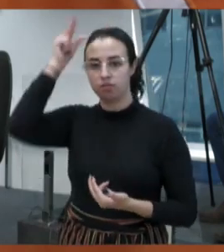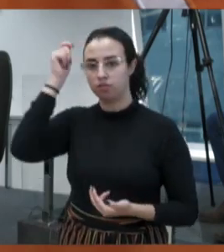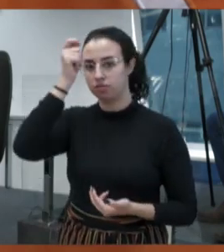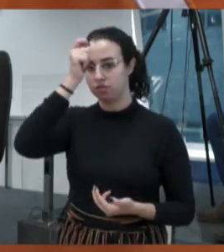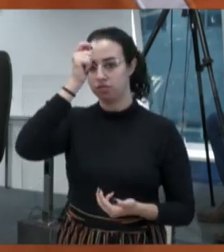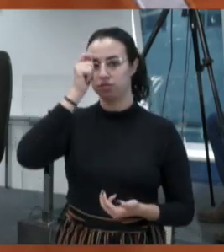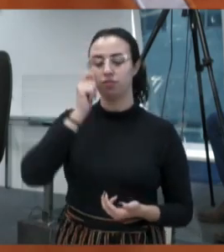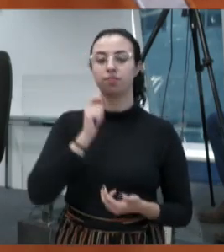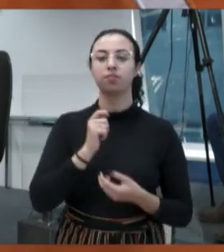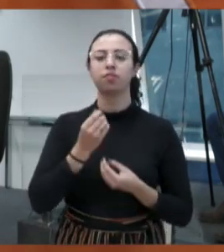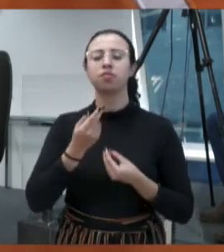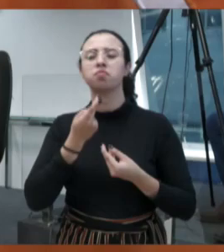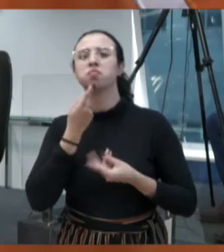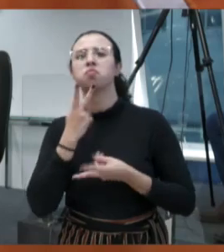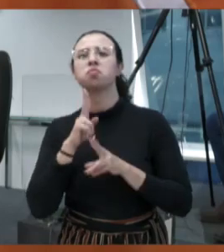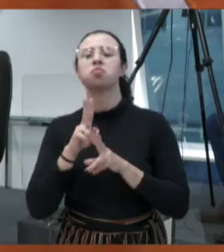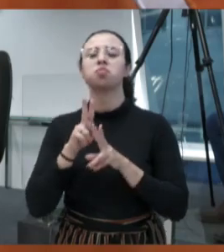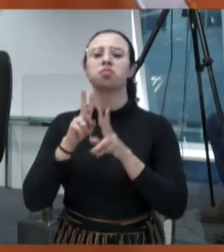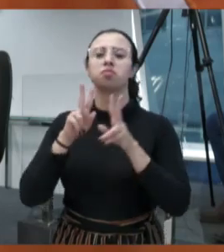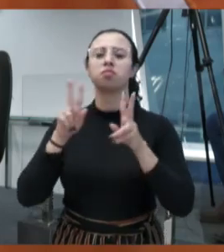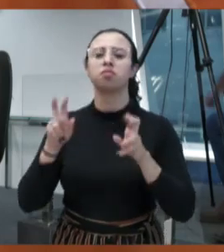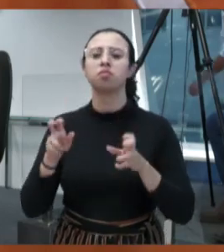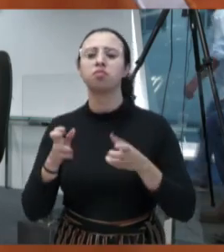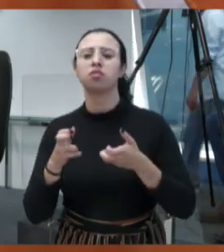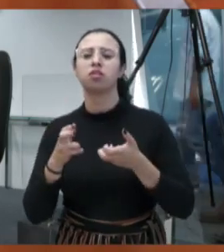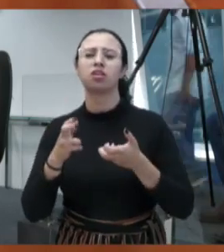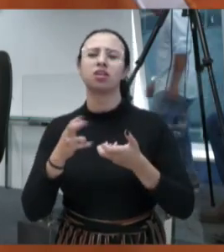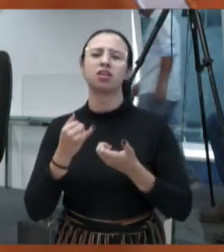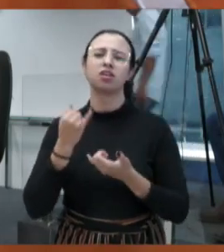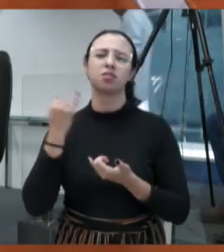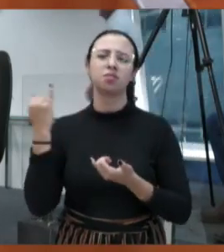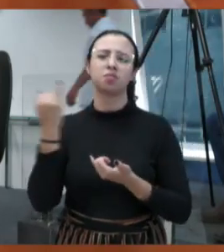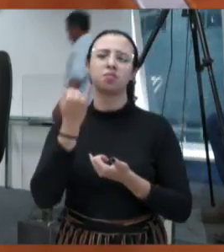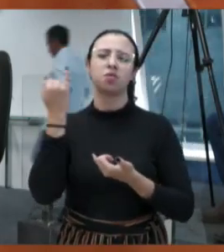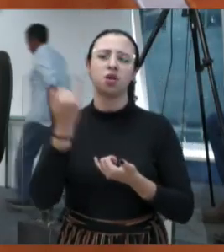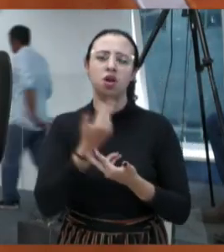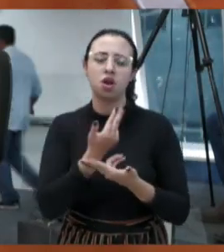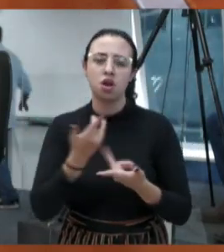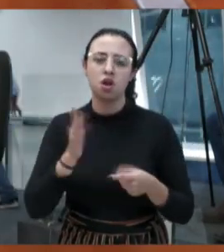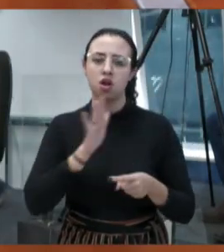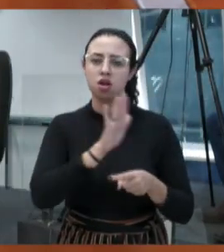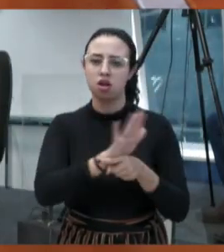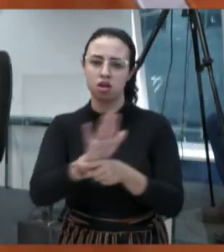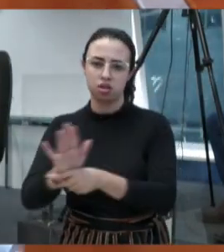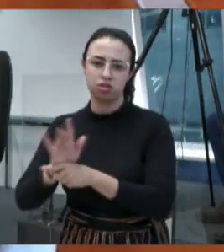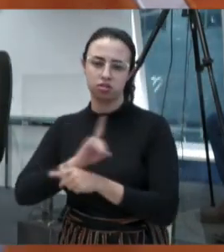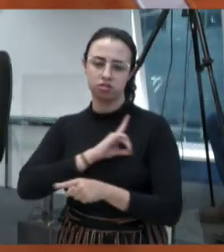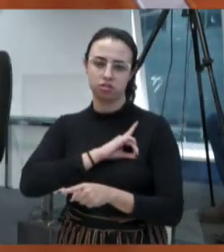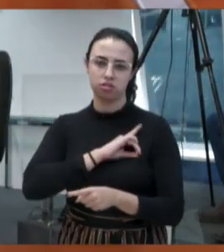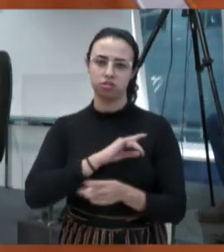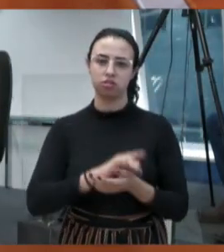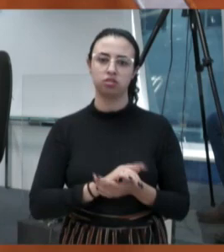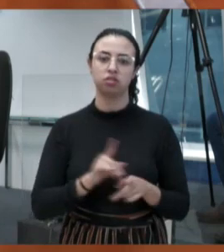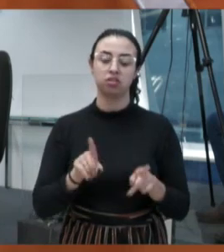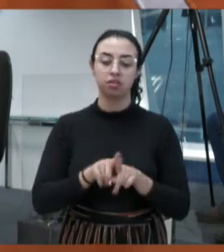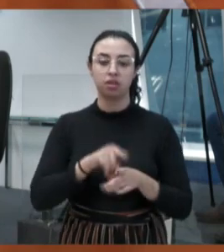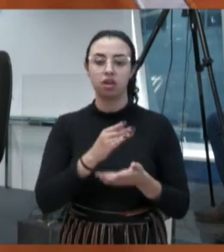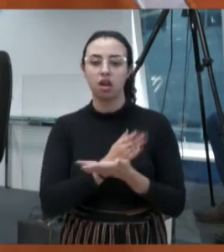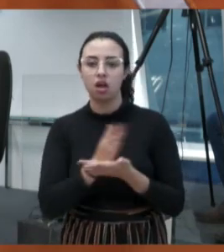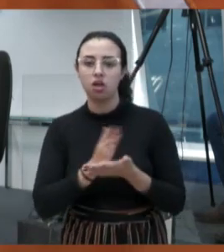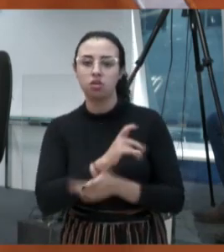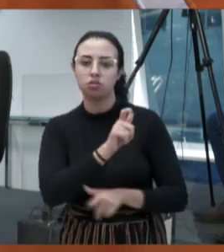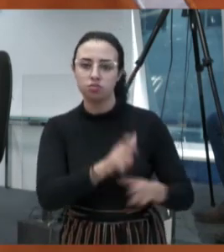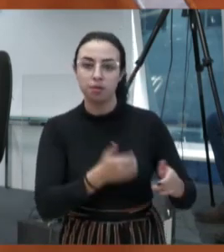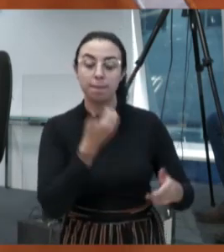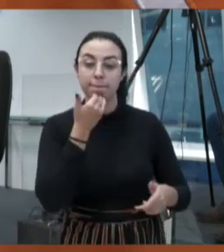para tratarmos mais de assunto relevante à nossa cidade. E vários assuntos que vêm me pedindo. Então, é hora